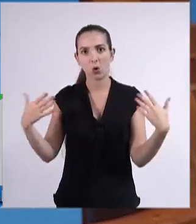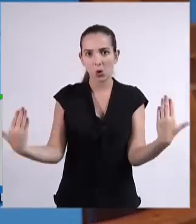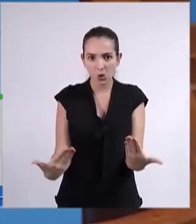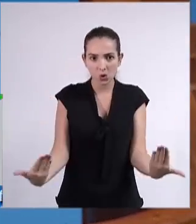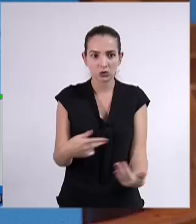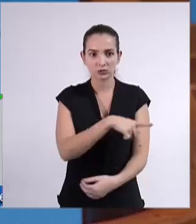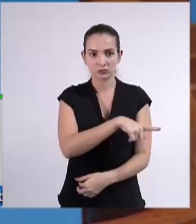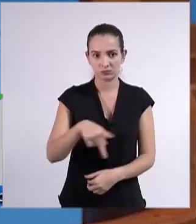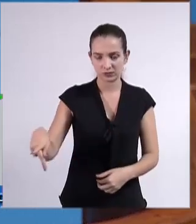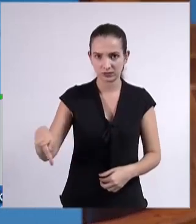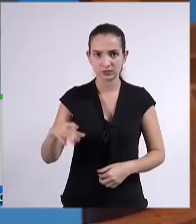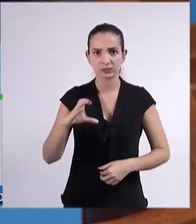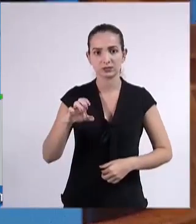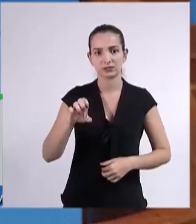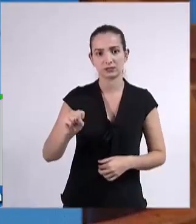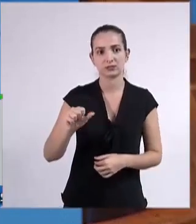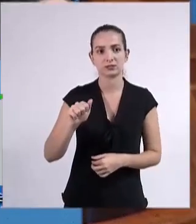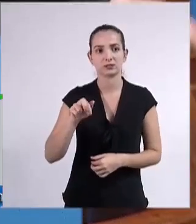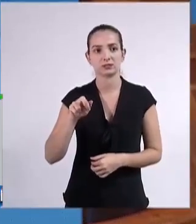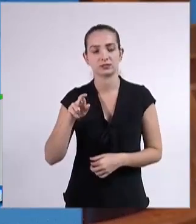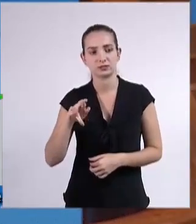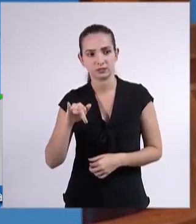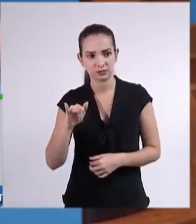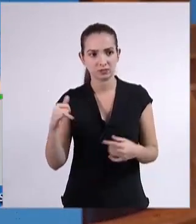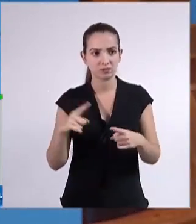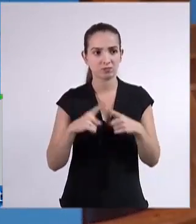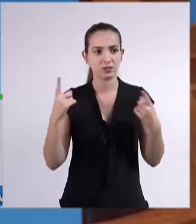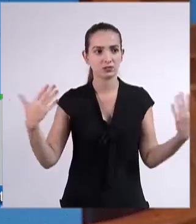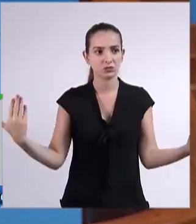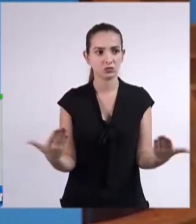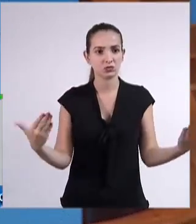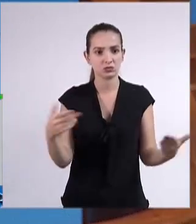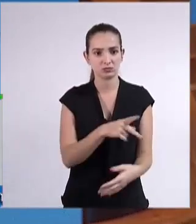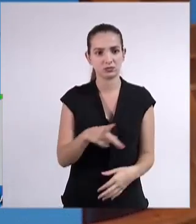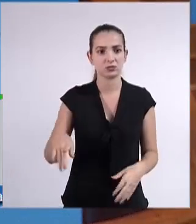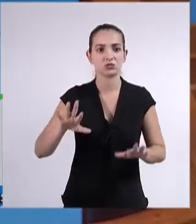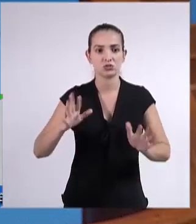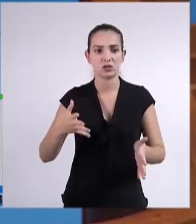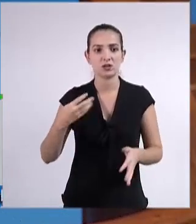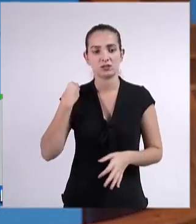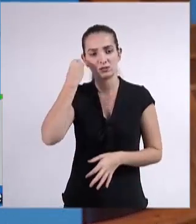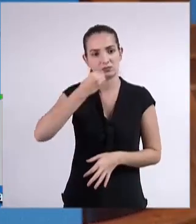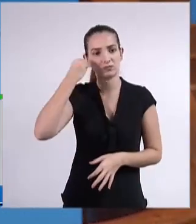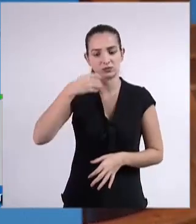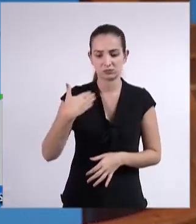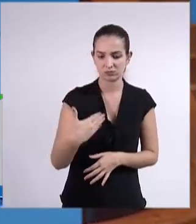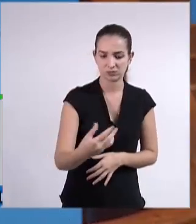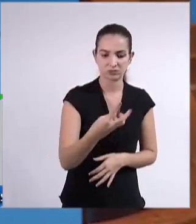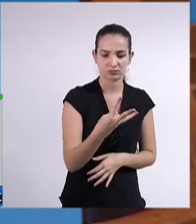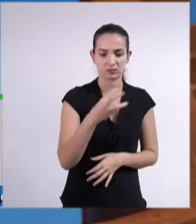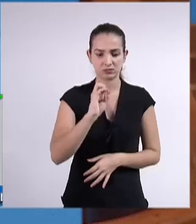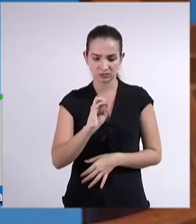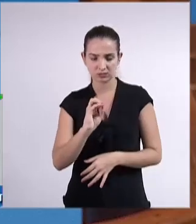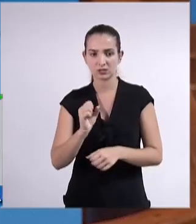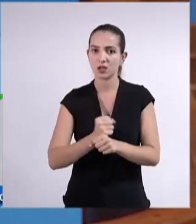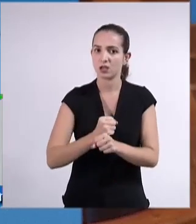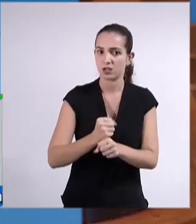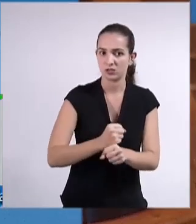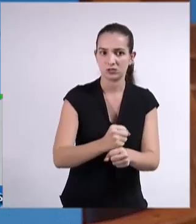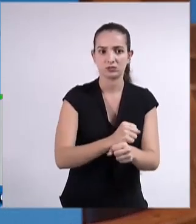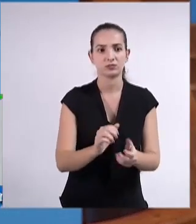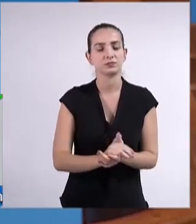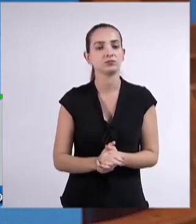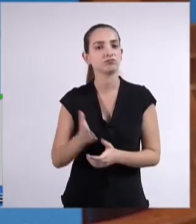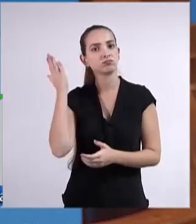presidente, Francisco Cesário, mas é o atual presidente de 30 anos. A federação que foi fundada